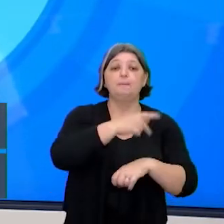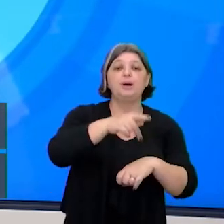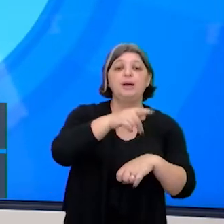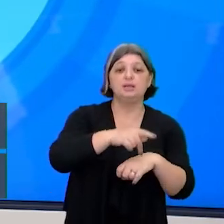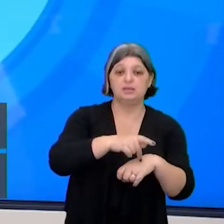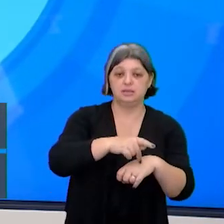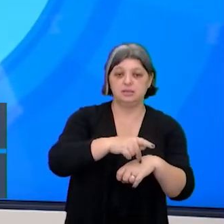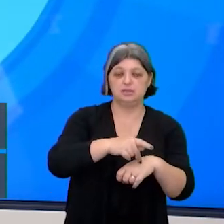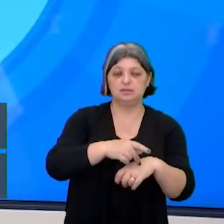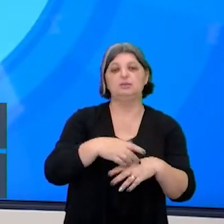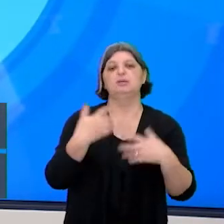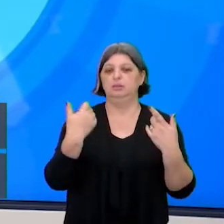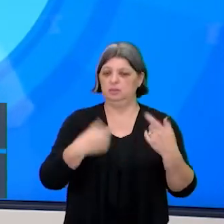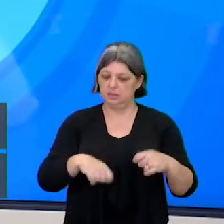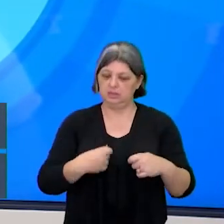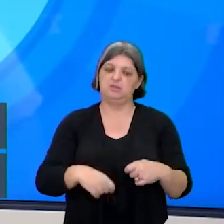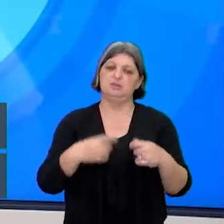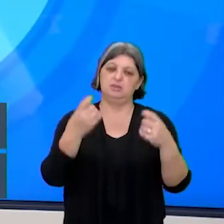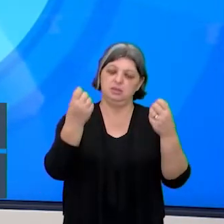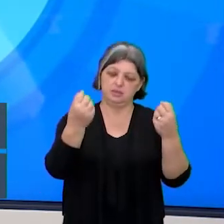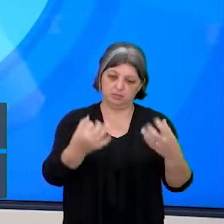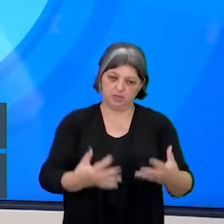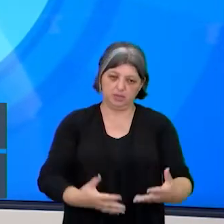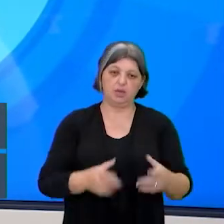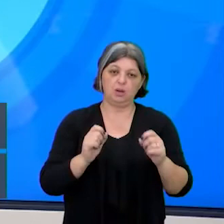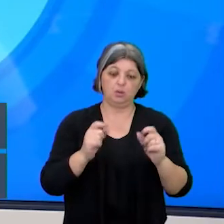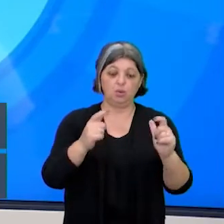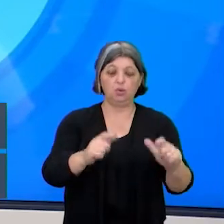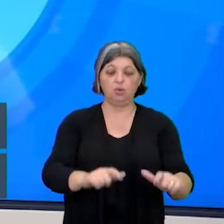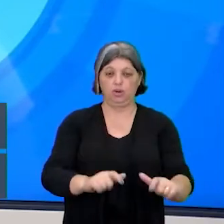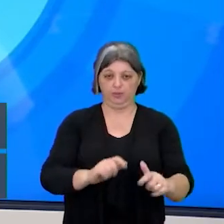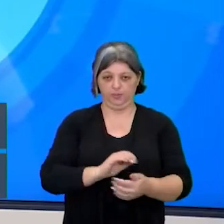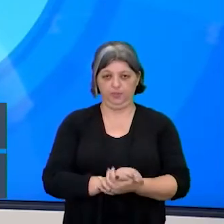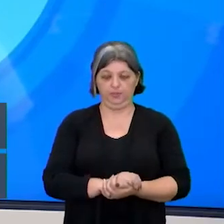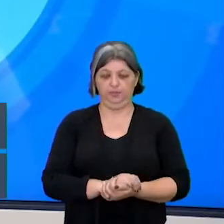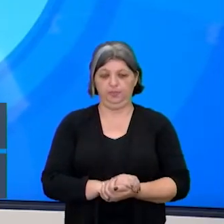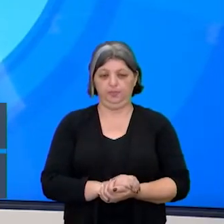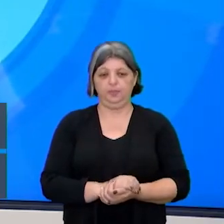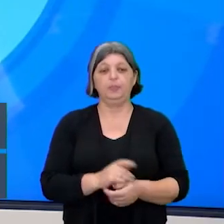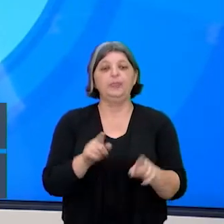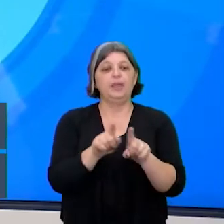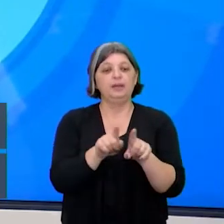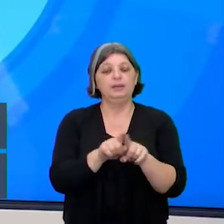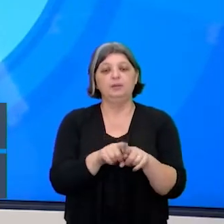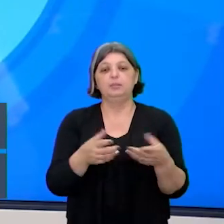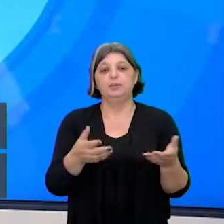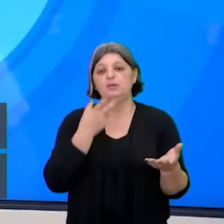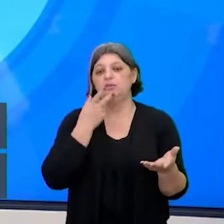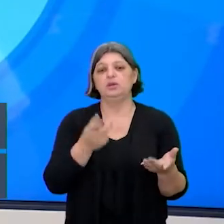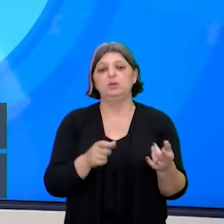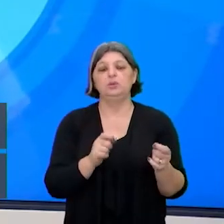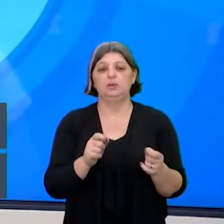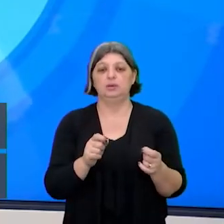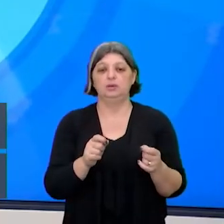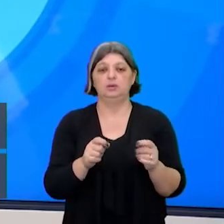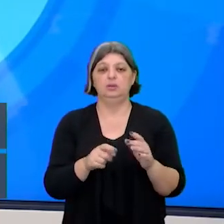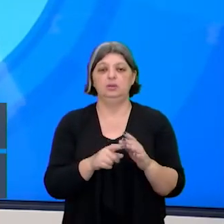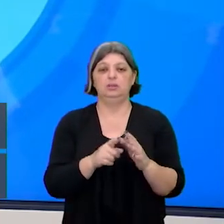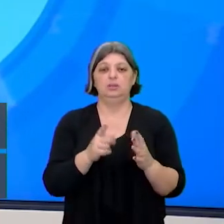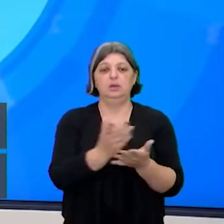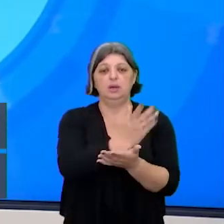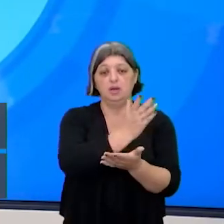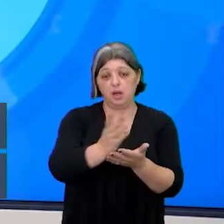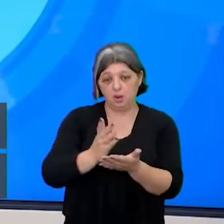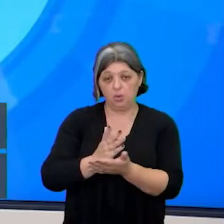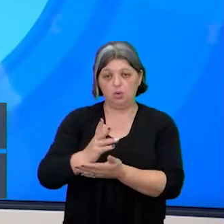país? Temos que especificar aí qual é o local, tudo bem? A mesma coisa quando falamos na questão de algumas